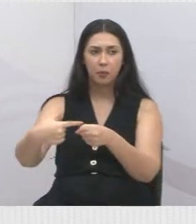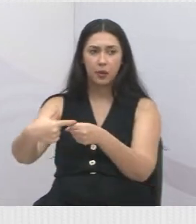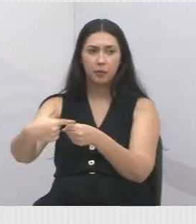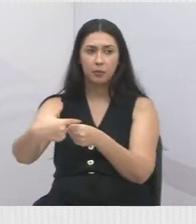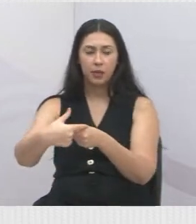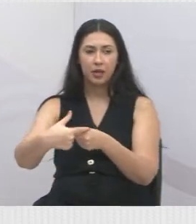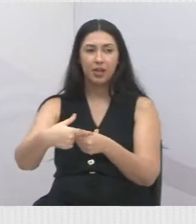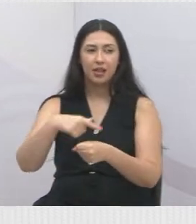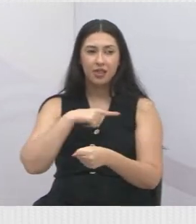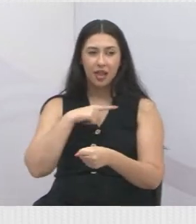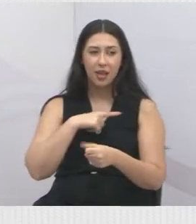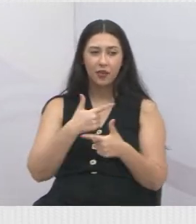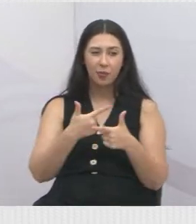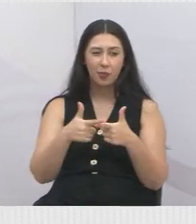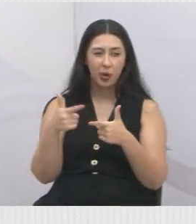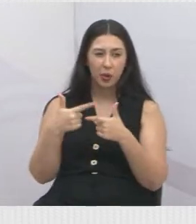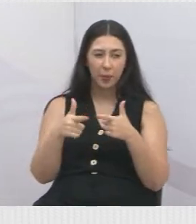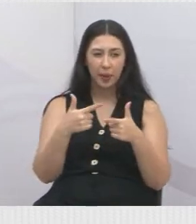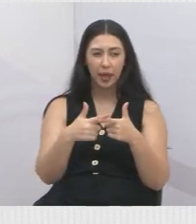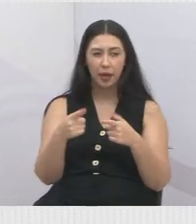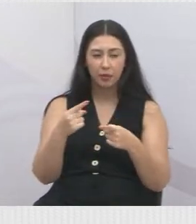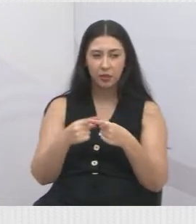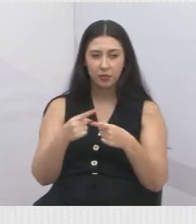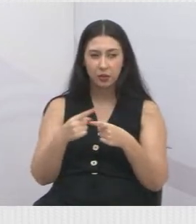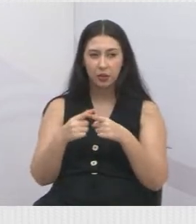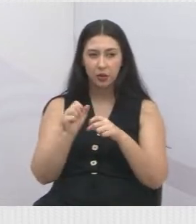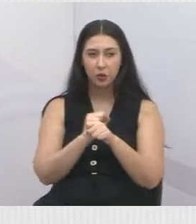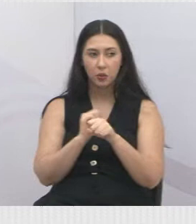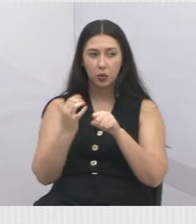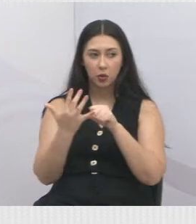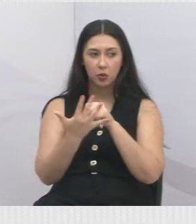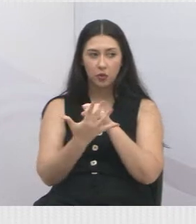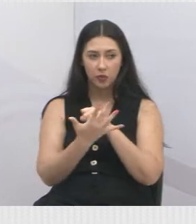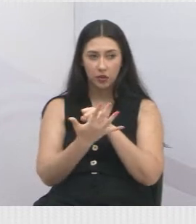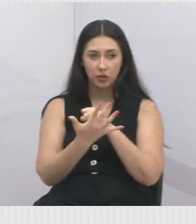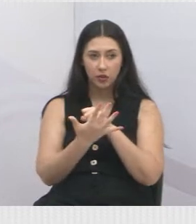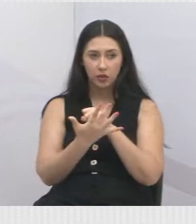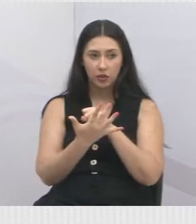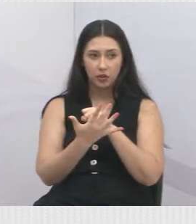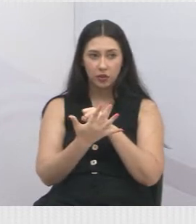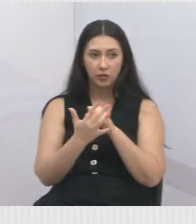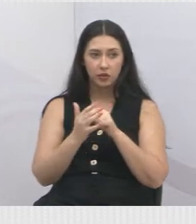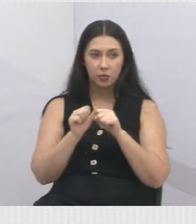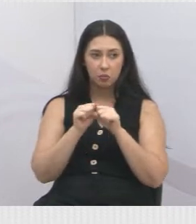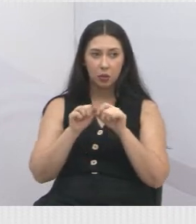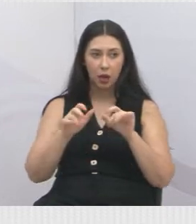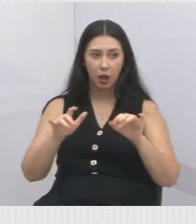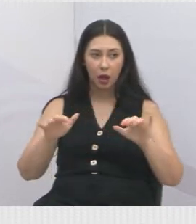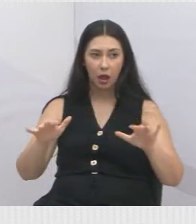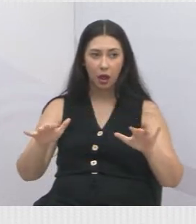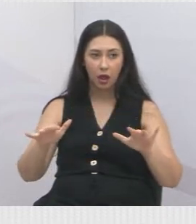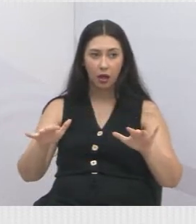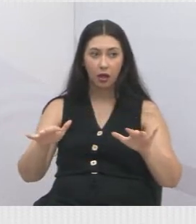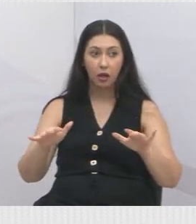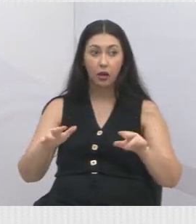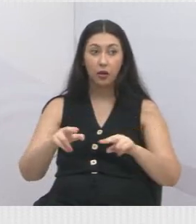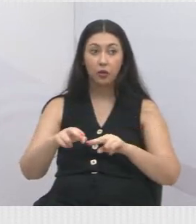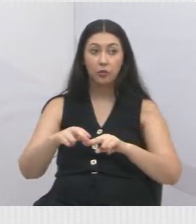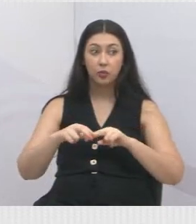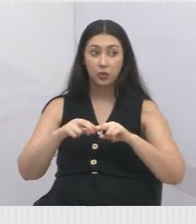afetados pela calamidade pública decorrentes da pandemia Covid-19, ficam